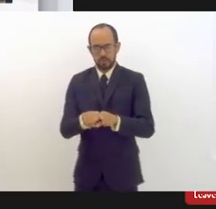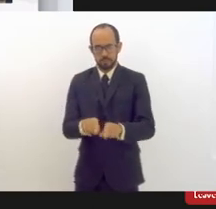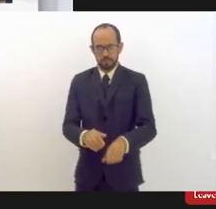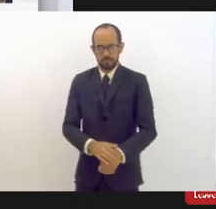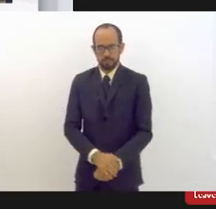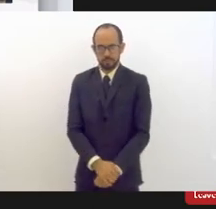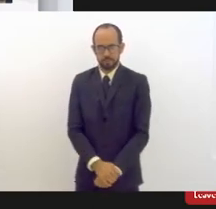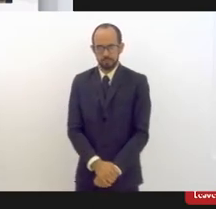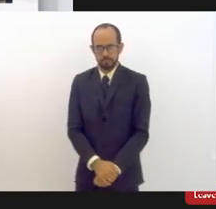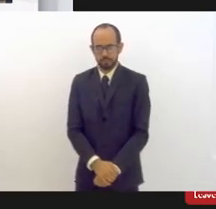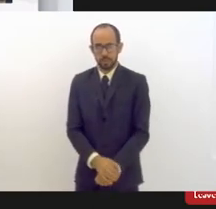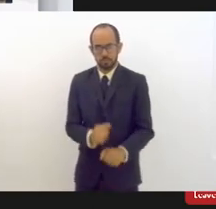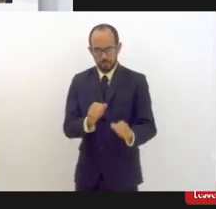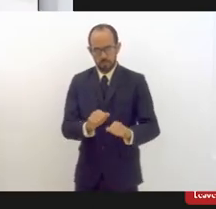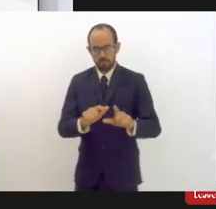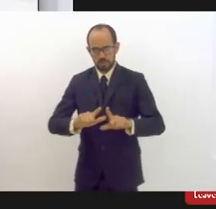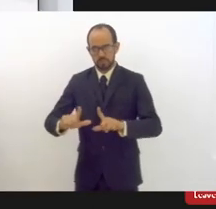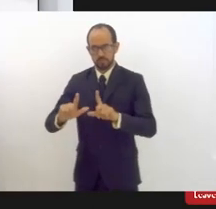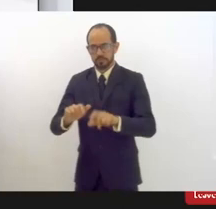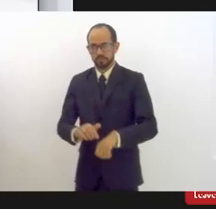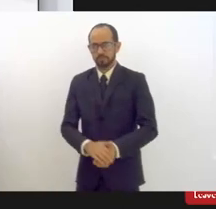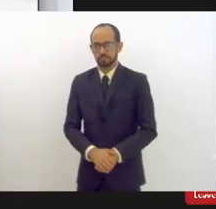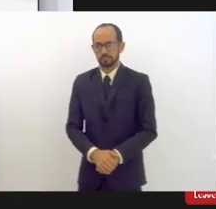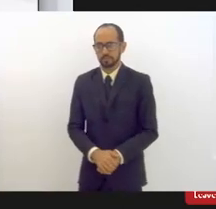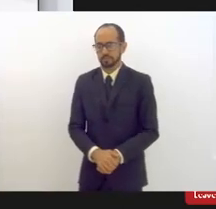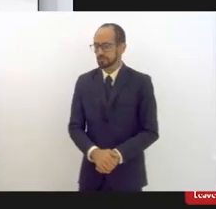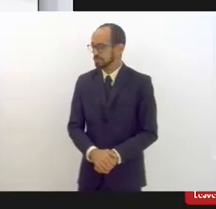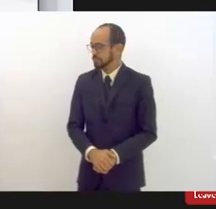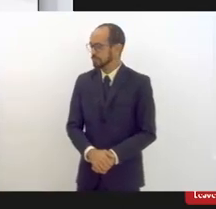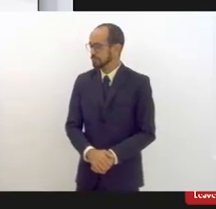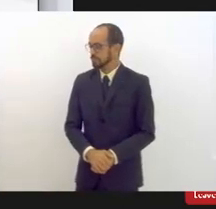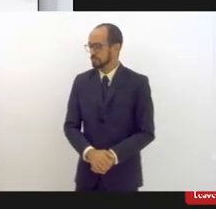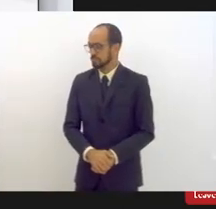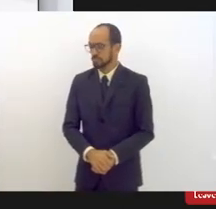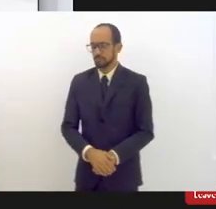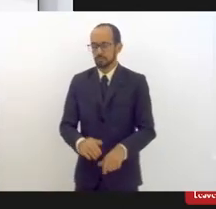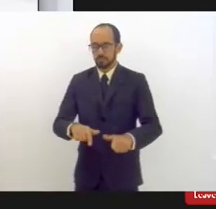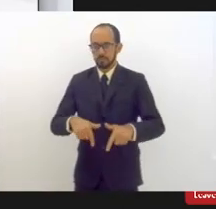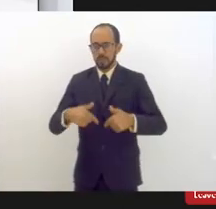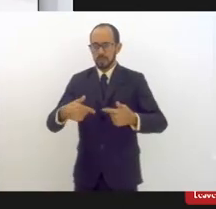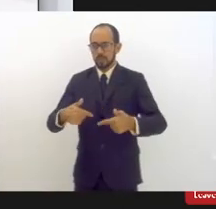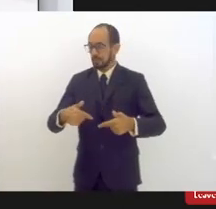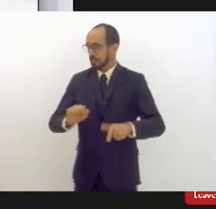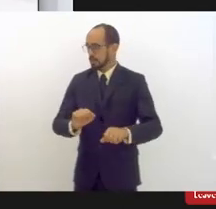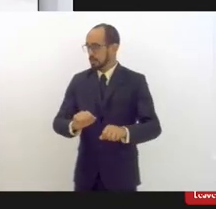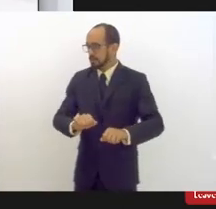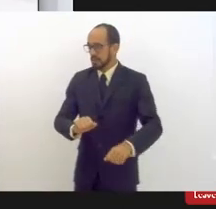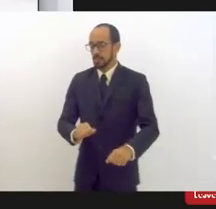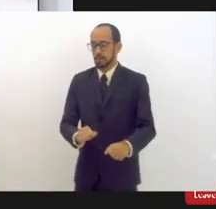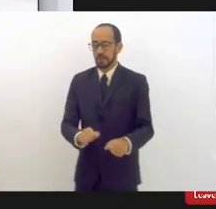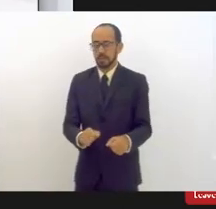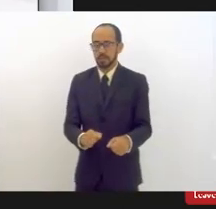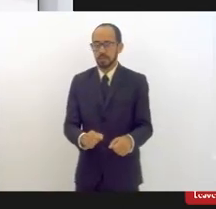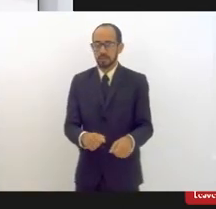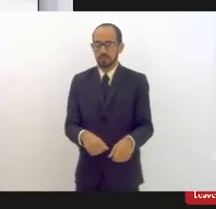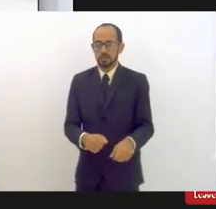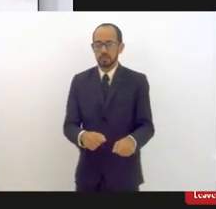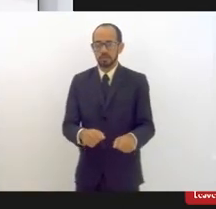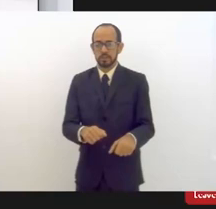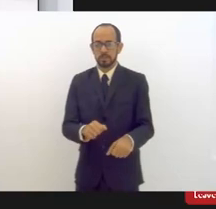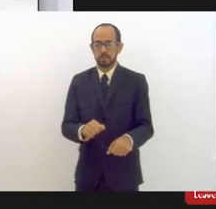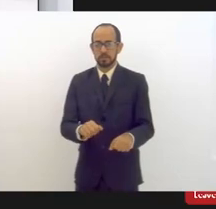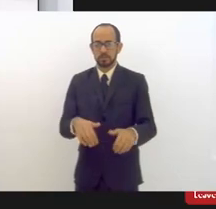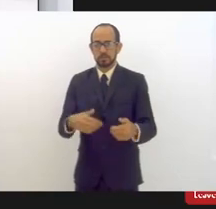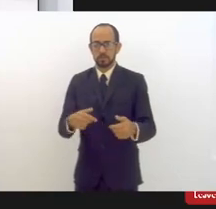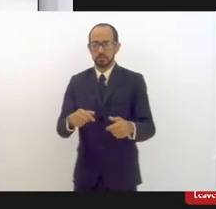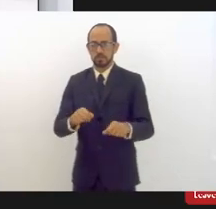pode passar, Alexandre? A gente entra um pouco nas ações formativas, né? E aí as ações formativas na